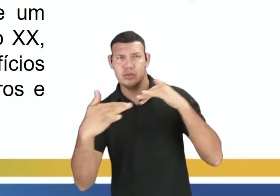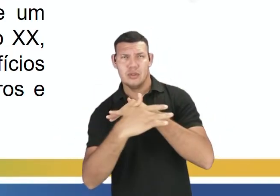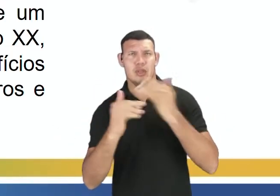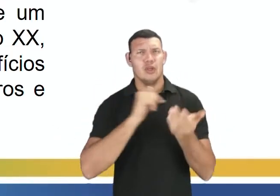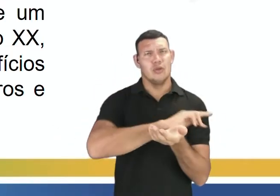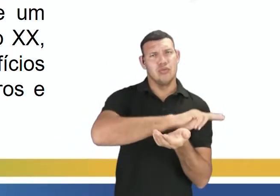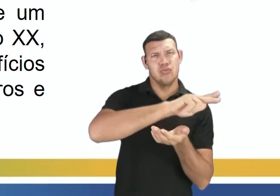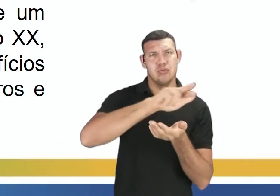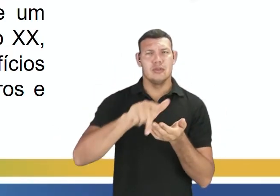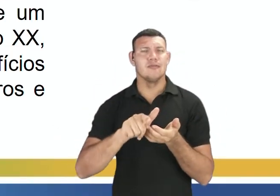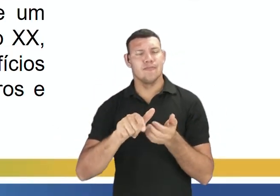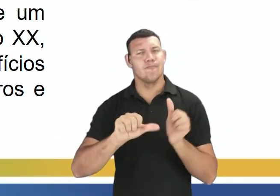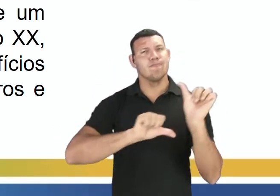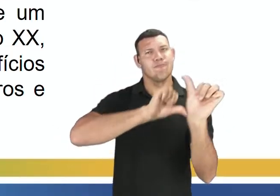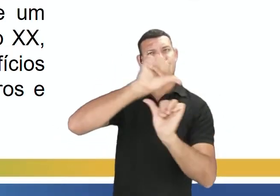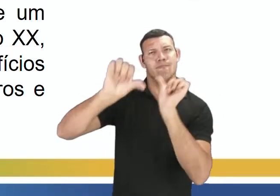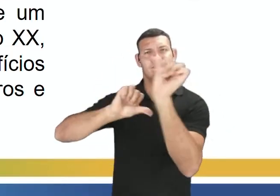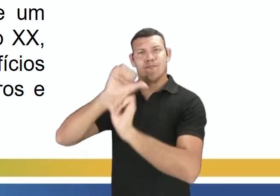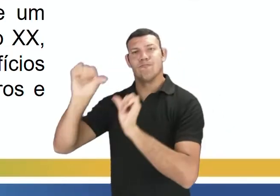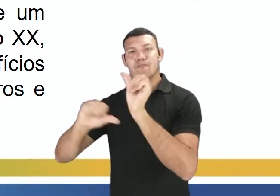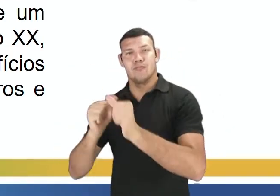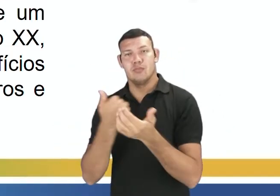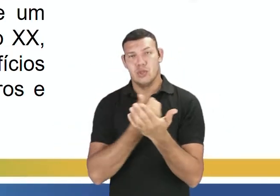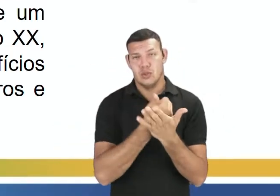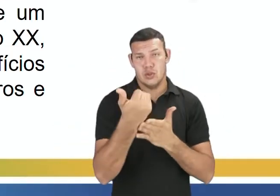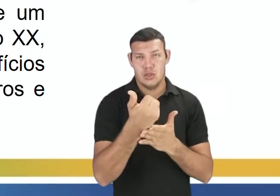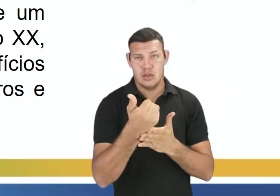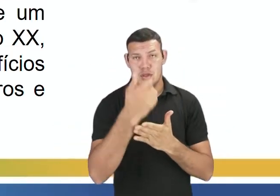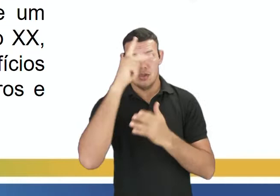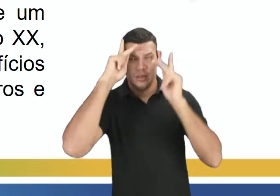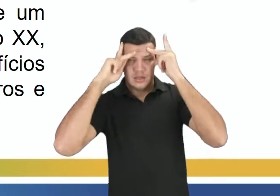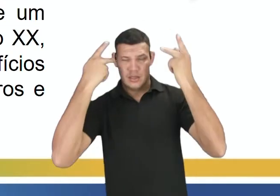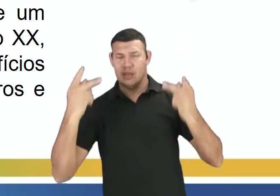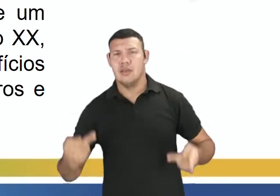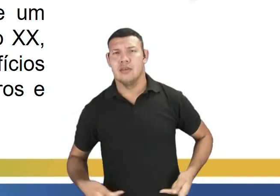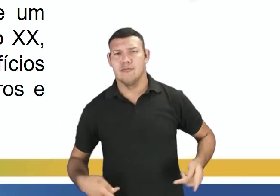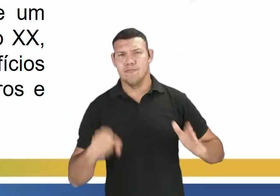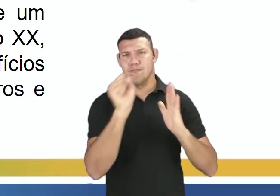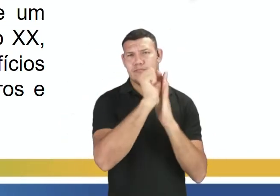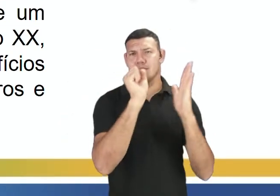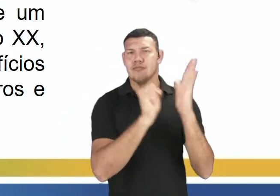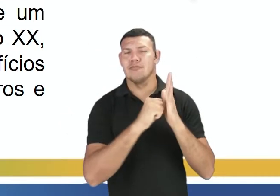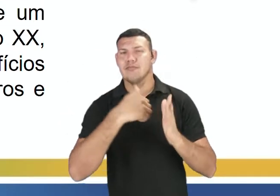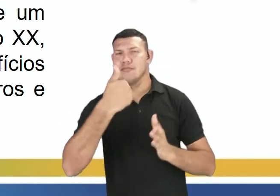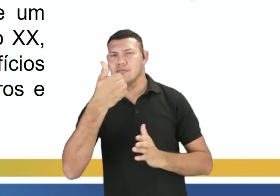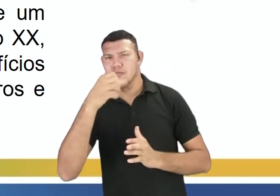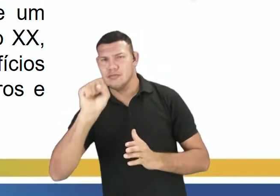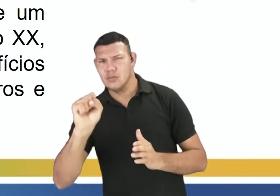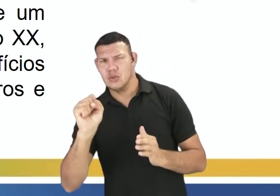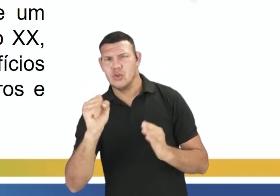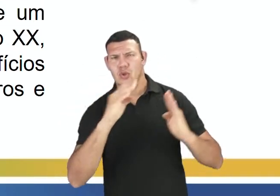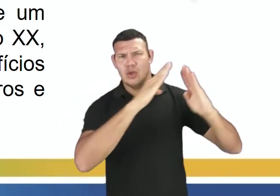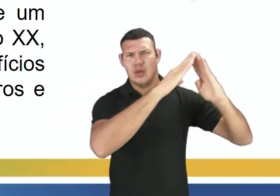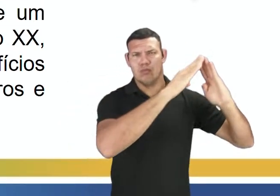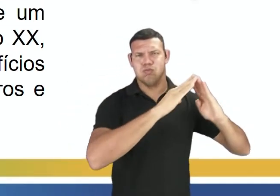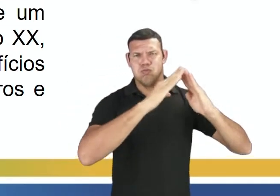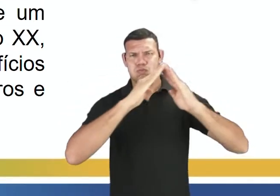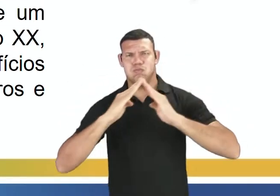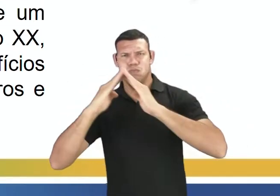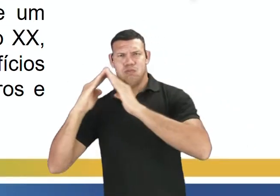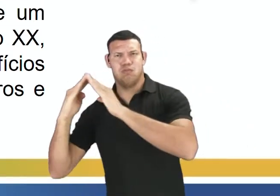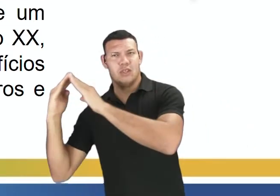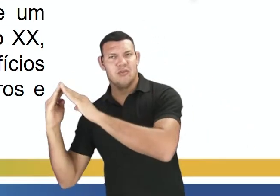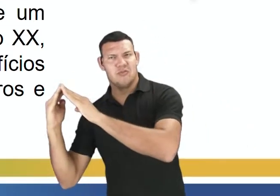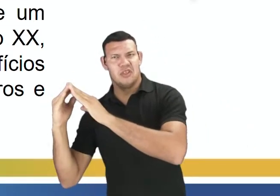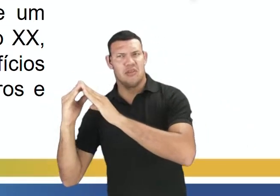foram ocasionadas principalmente pela ação humana. Até o século XVIII, as casas se agrupavam umas juntas às outras, sem atender